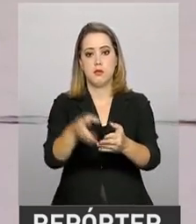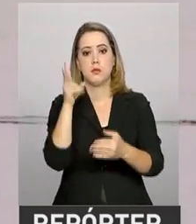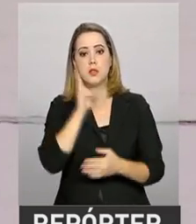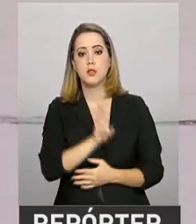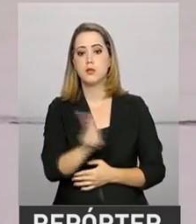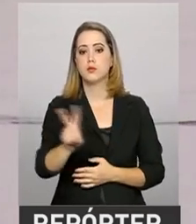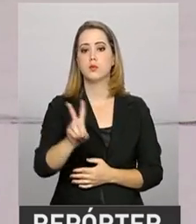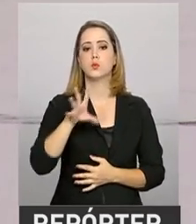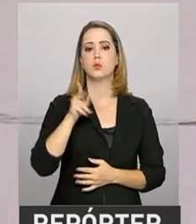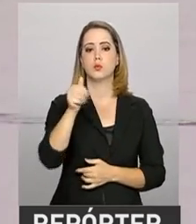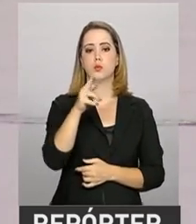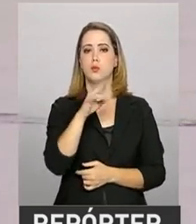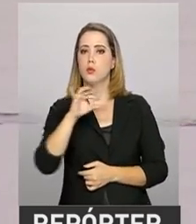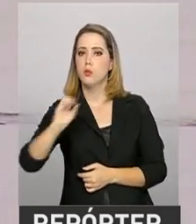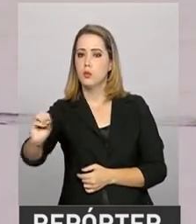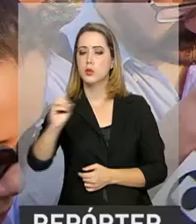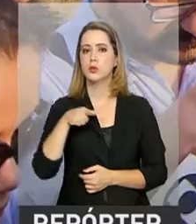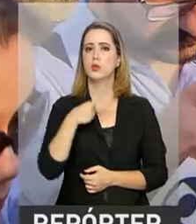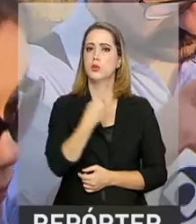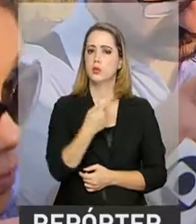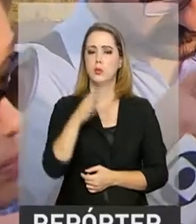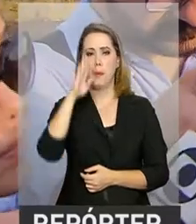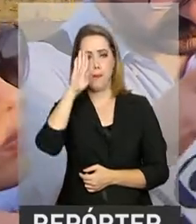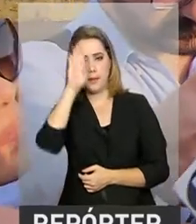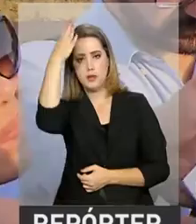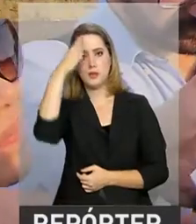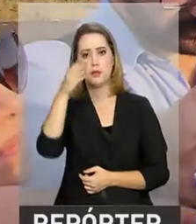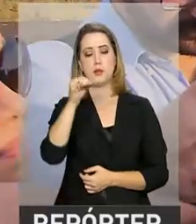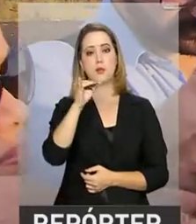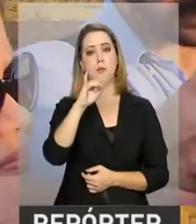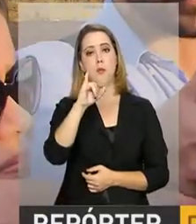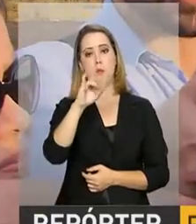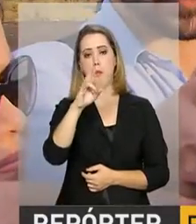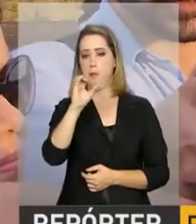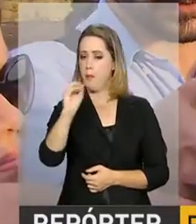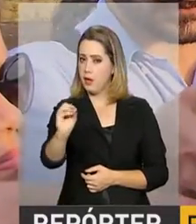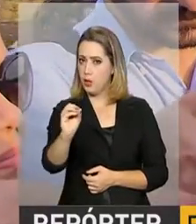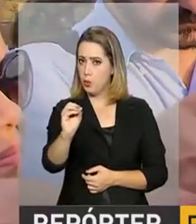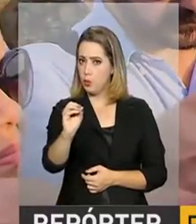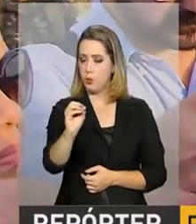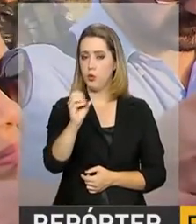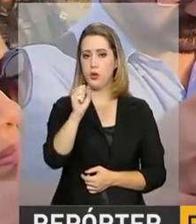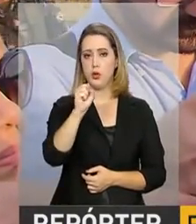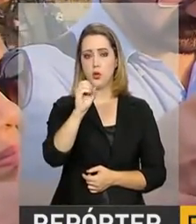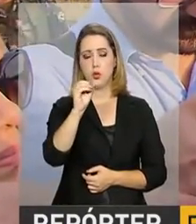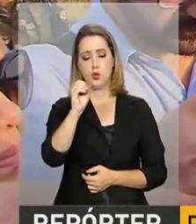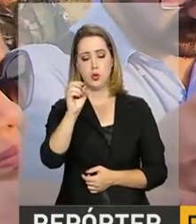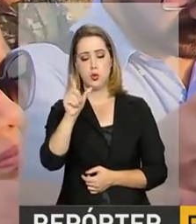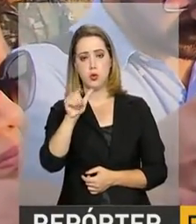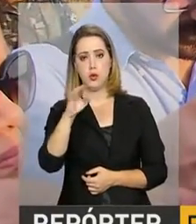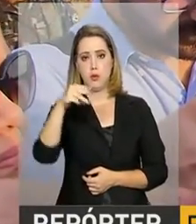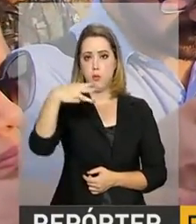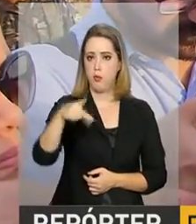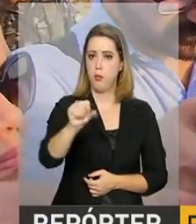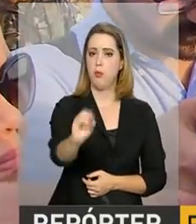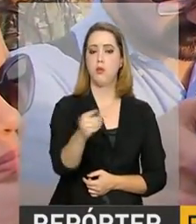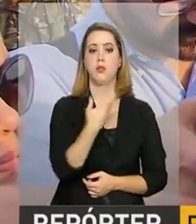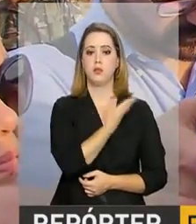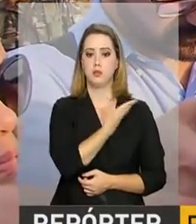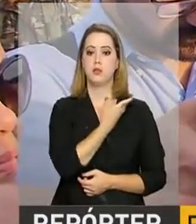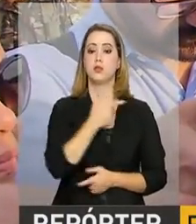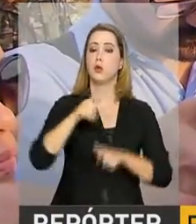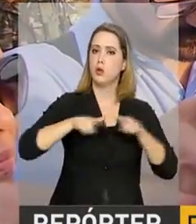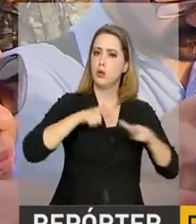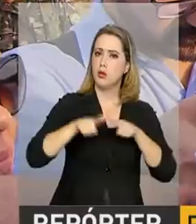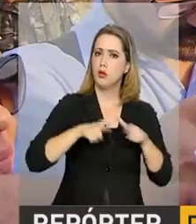região, principalmente os Solimões. Esse trabalho aqui, desenvolvido pelas Forças Armadas, particularmente pelo Exército